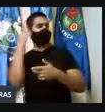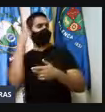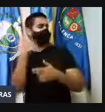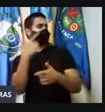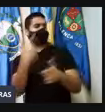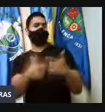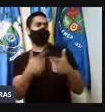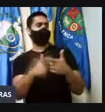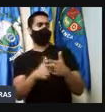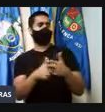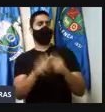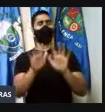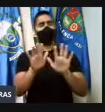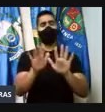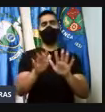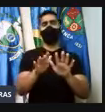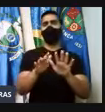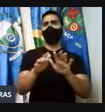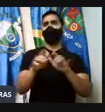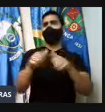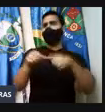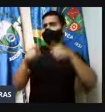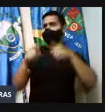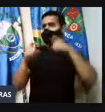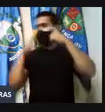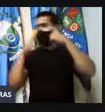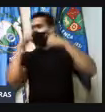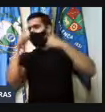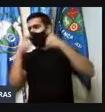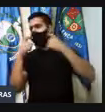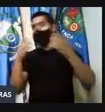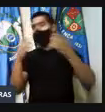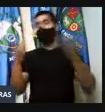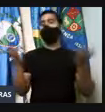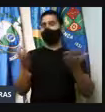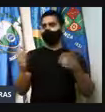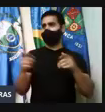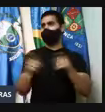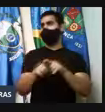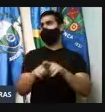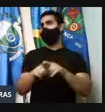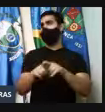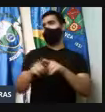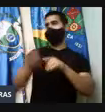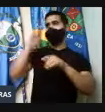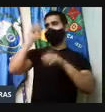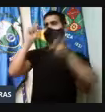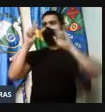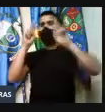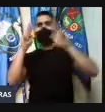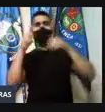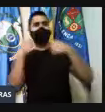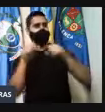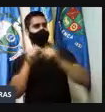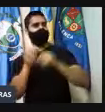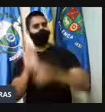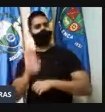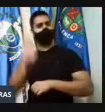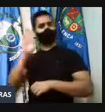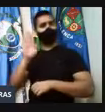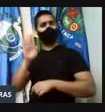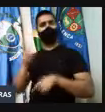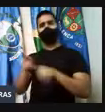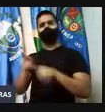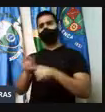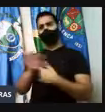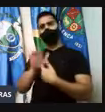Então, a gente fica muito preocupado, e agora as autoridades têm que se fazer presentes, as autoridades